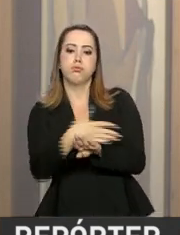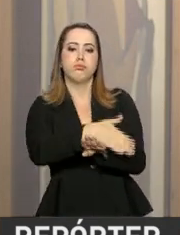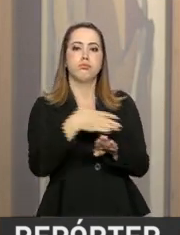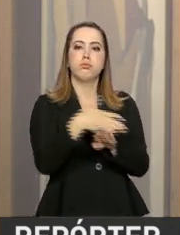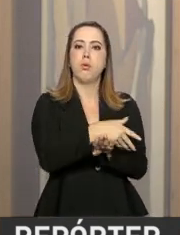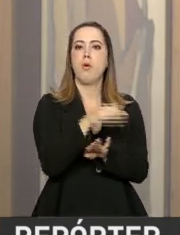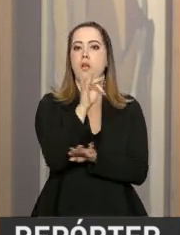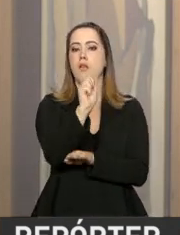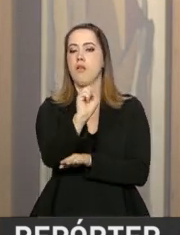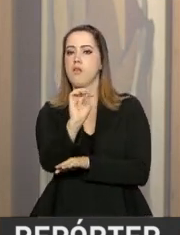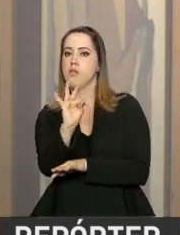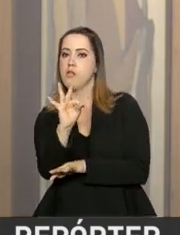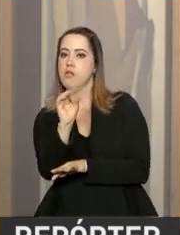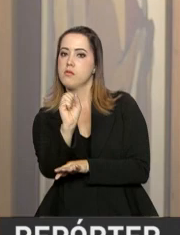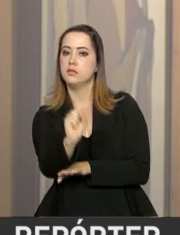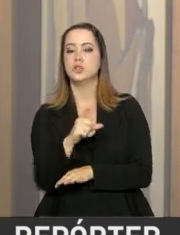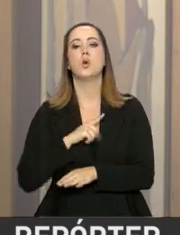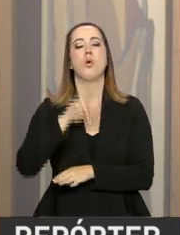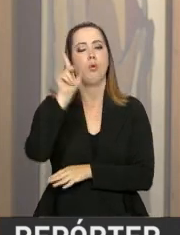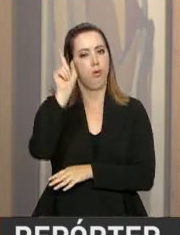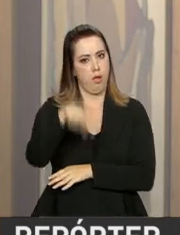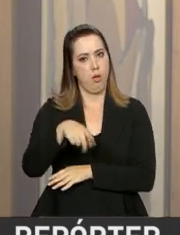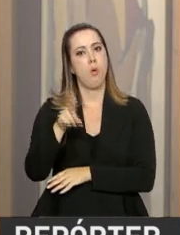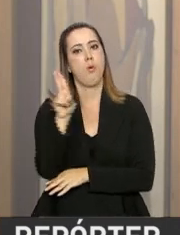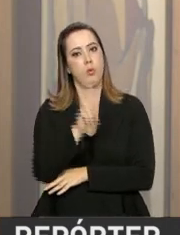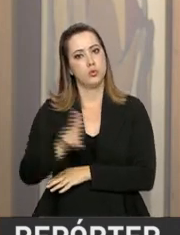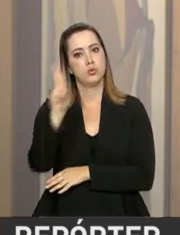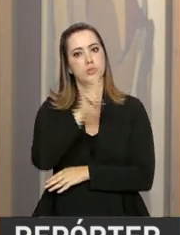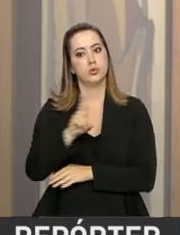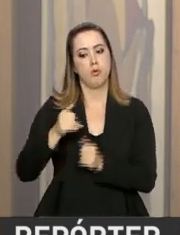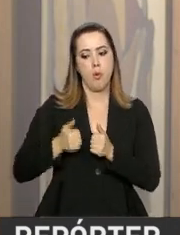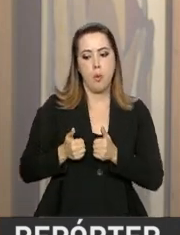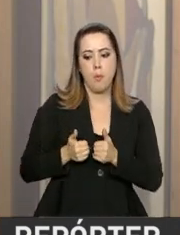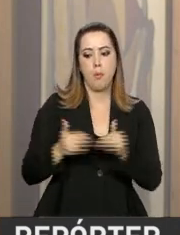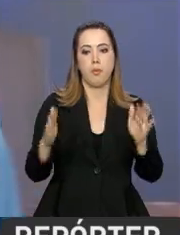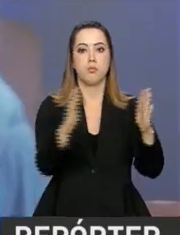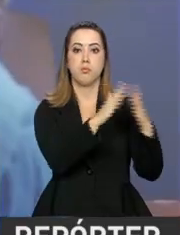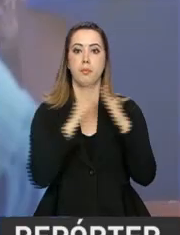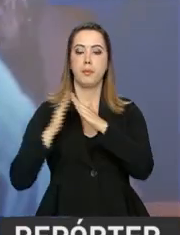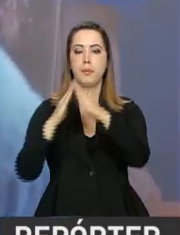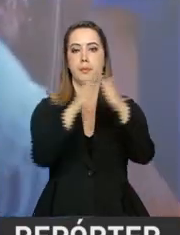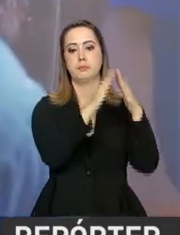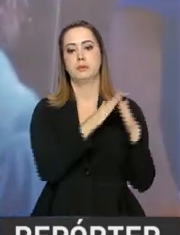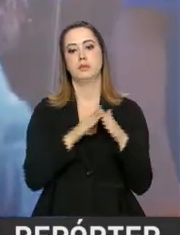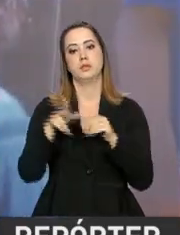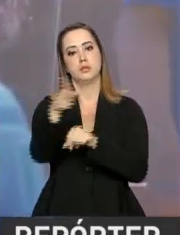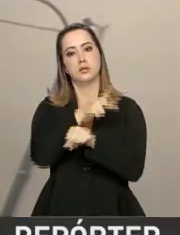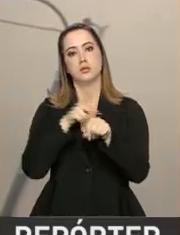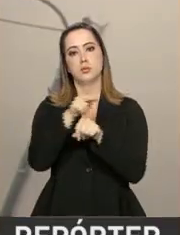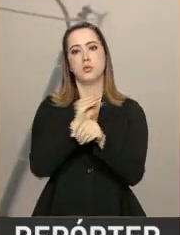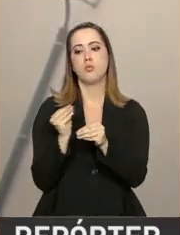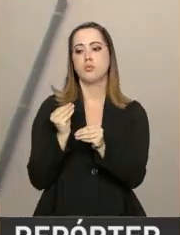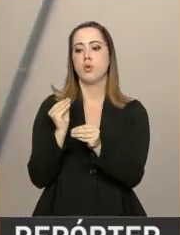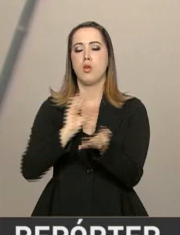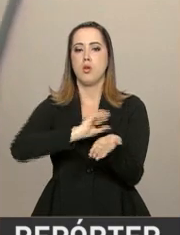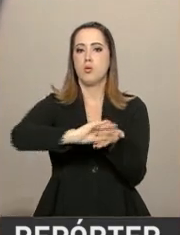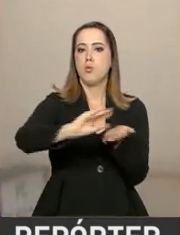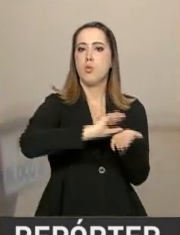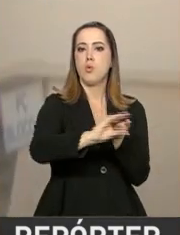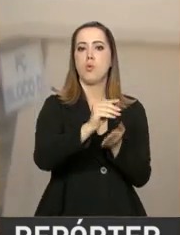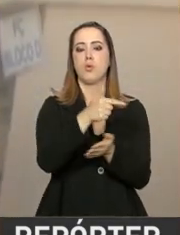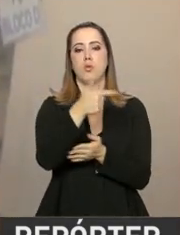do Fundo de Garantia foram utilíssimos para a ampliação da moradia no país. Serão aplicados mais de 218